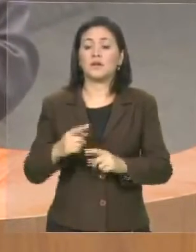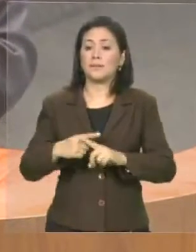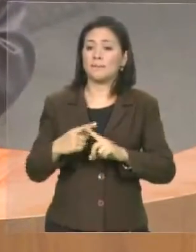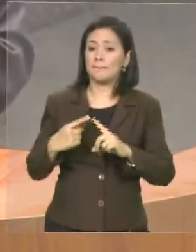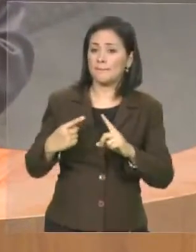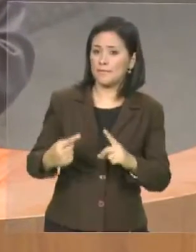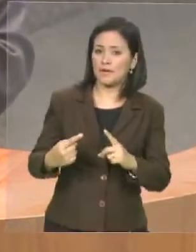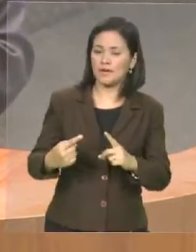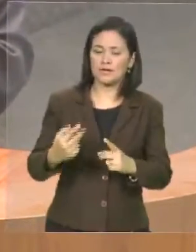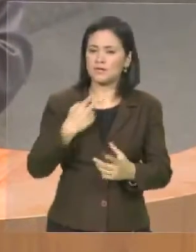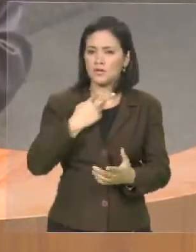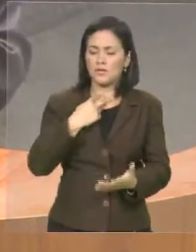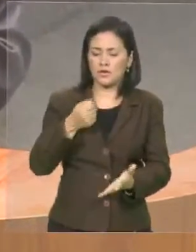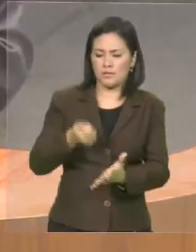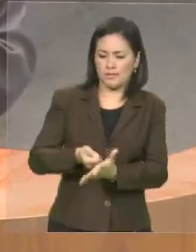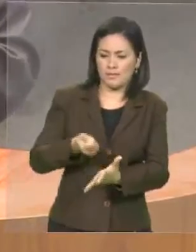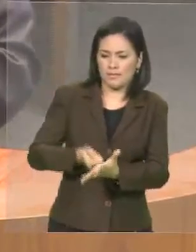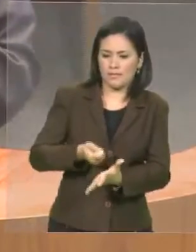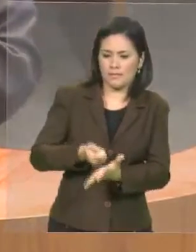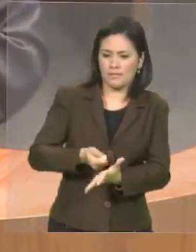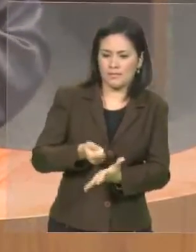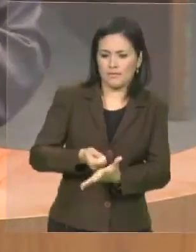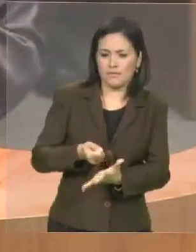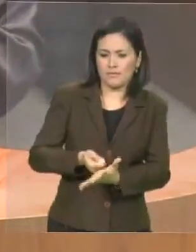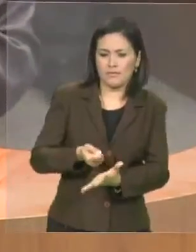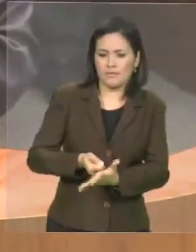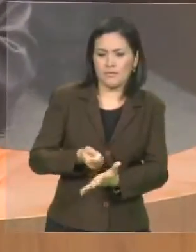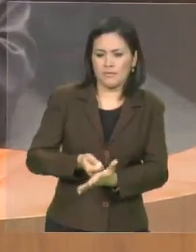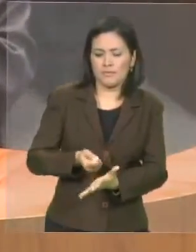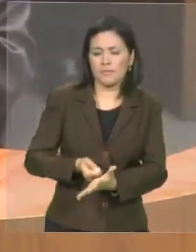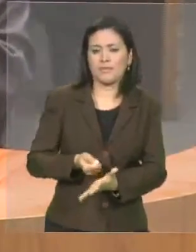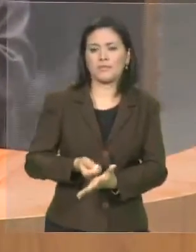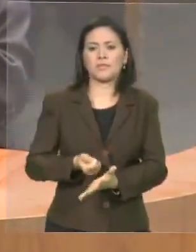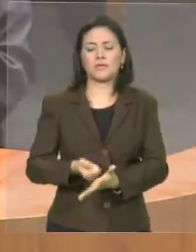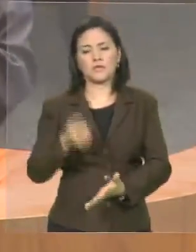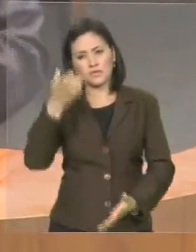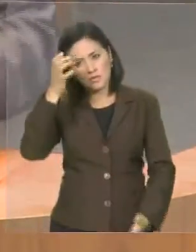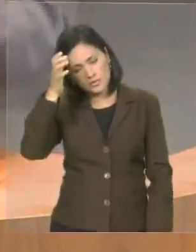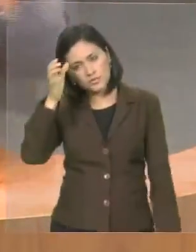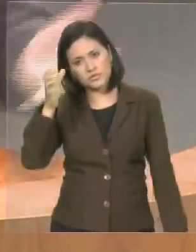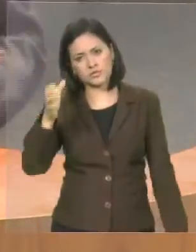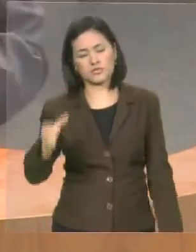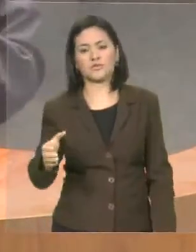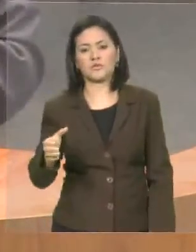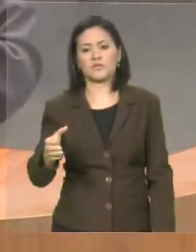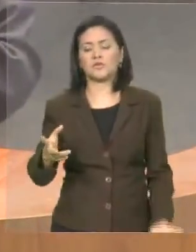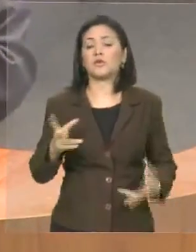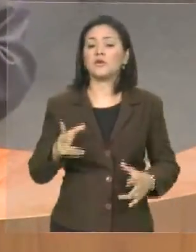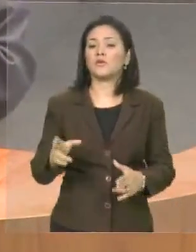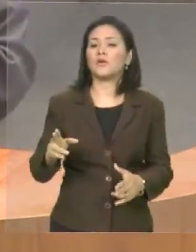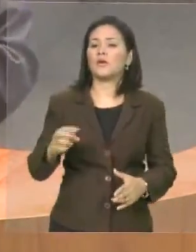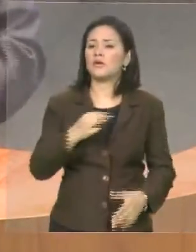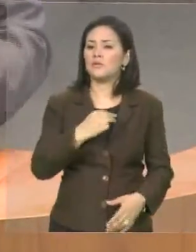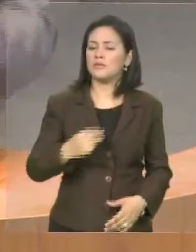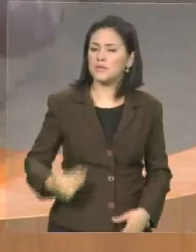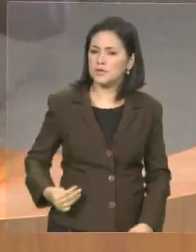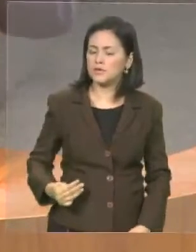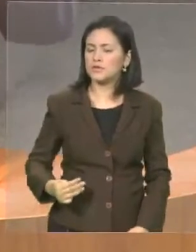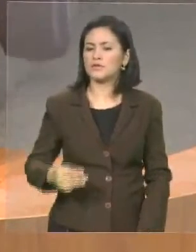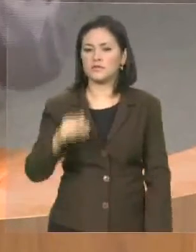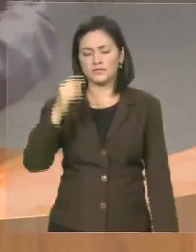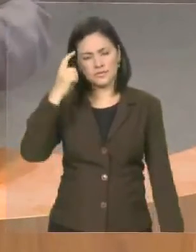cultura em um passo de mágica, como a nossa querida ministra, ela pensou no voto dela. Então